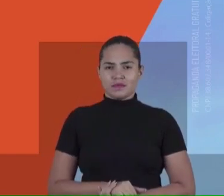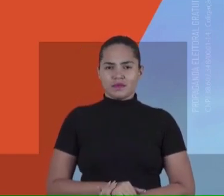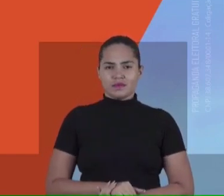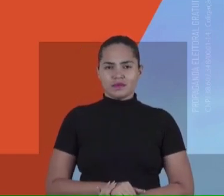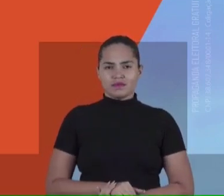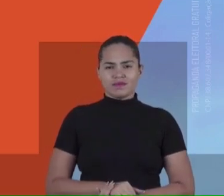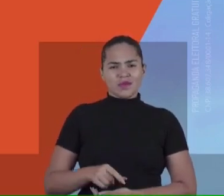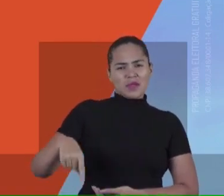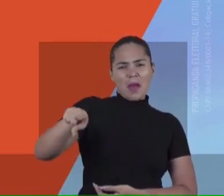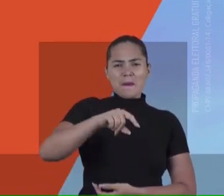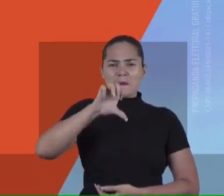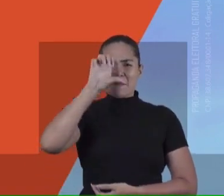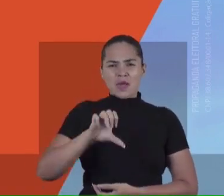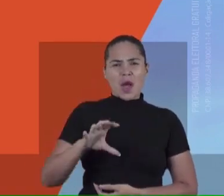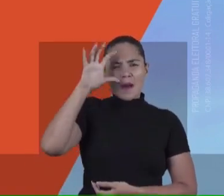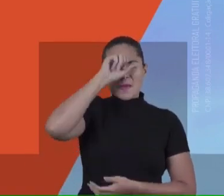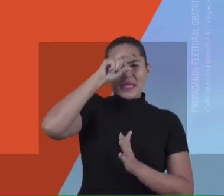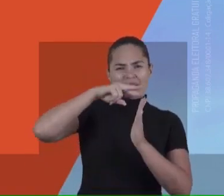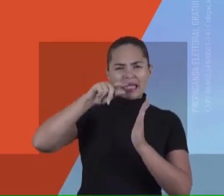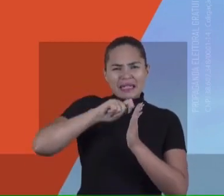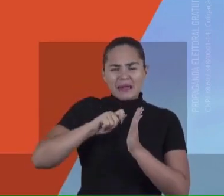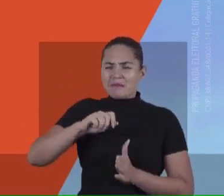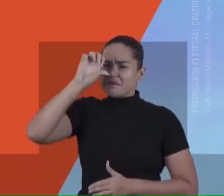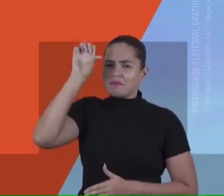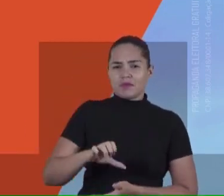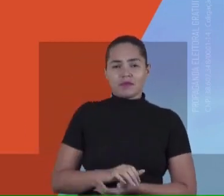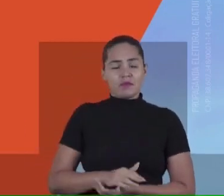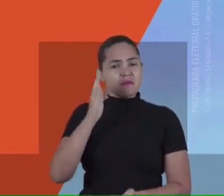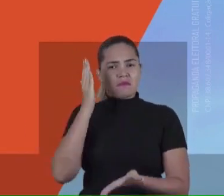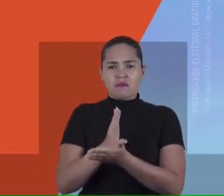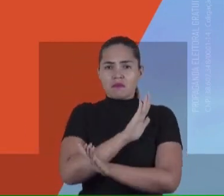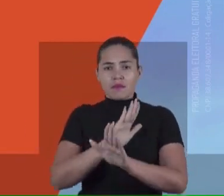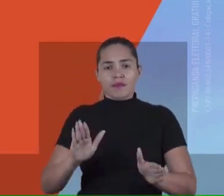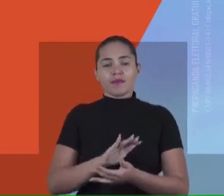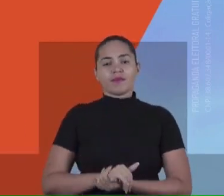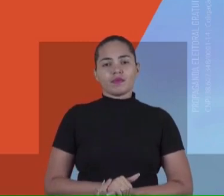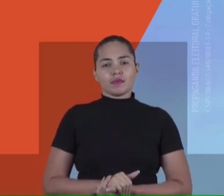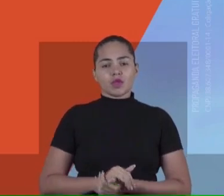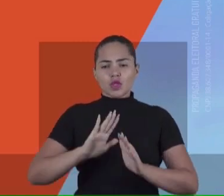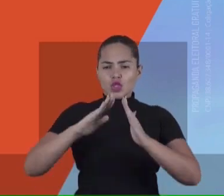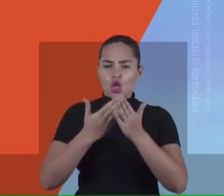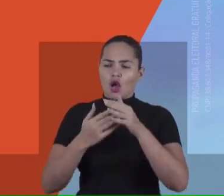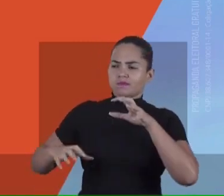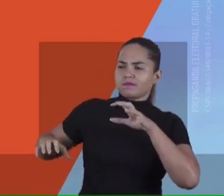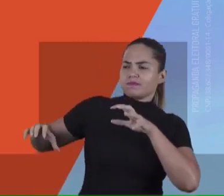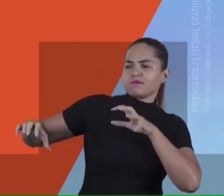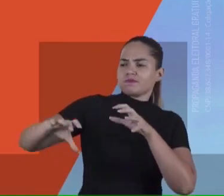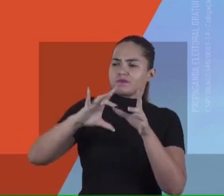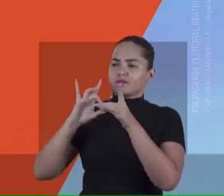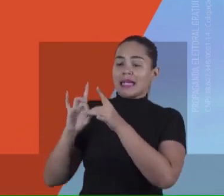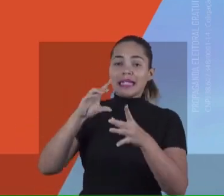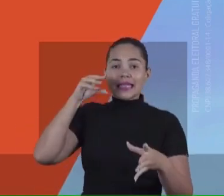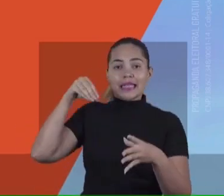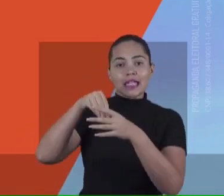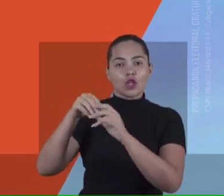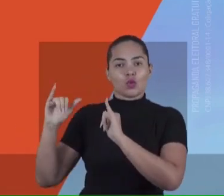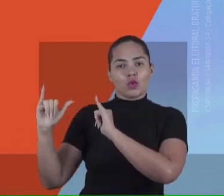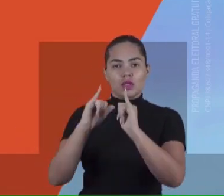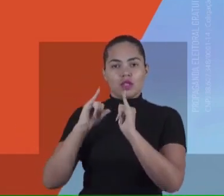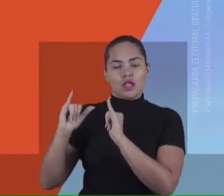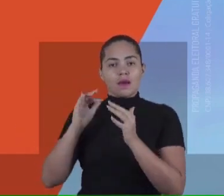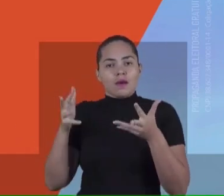184 cidades do nosso estado do Ceará. Temos o pior nível de alfabetização. Para acabar com isso, vou interligar todas